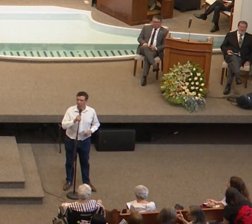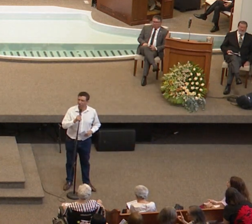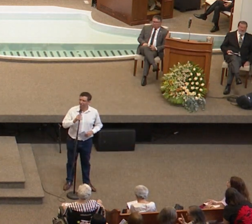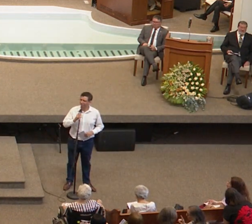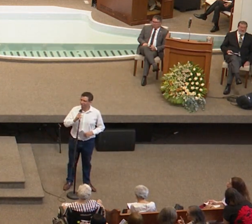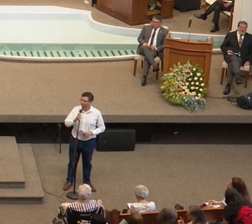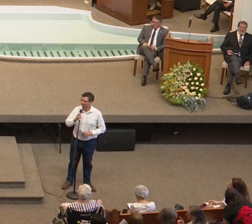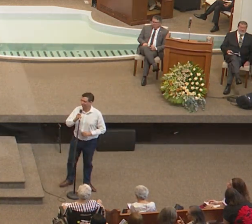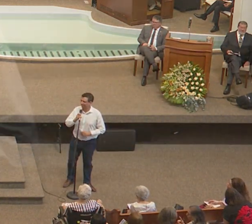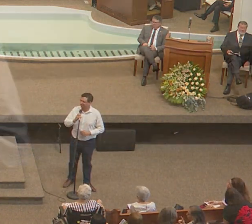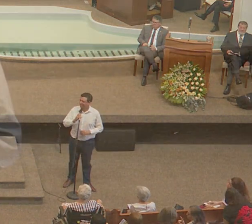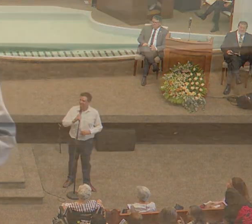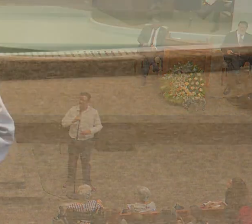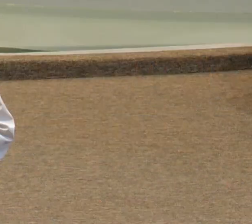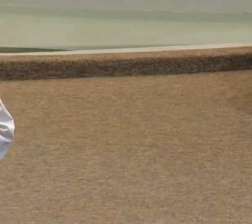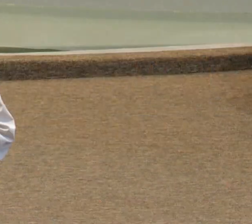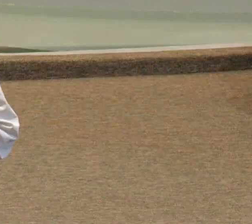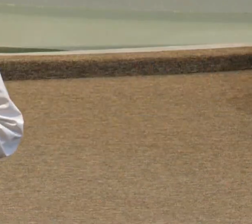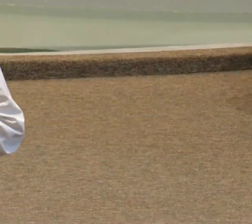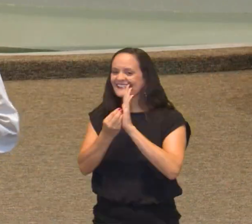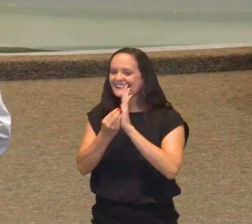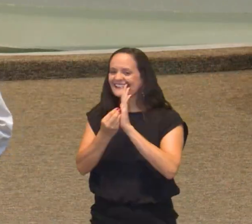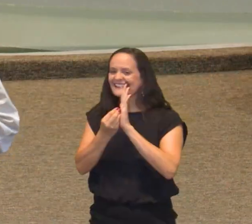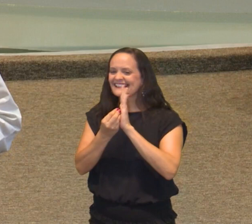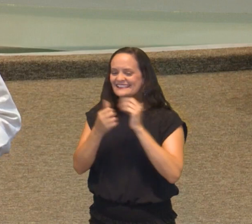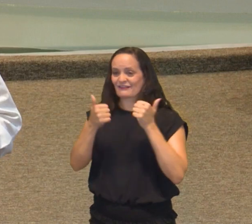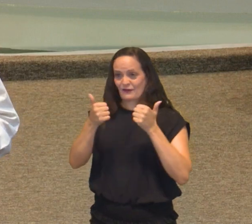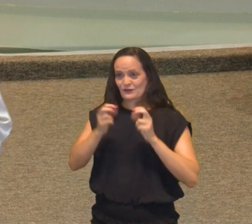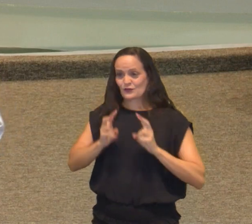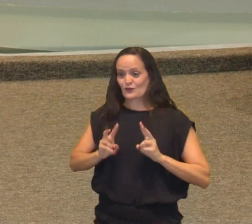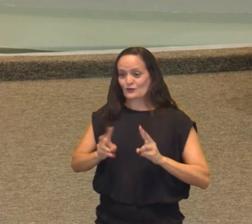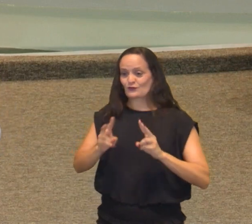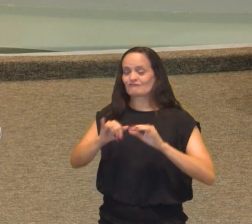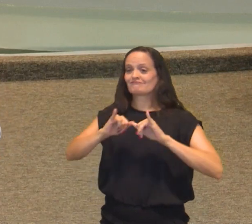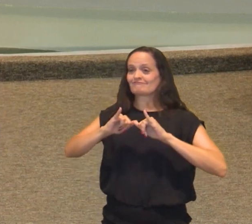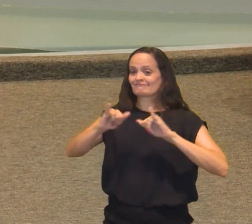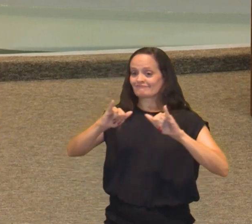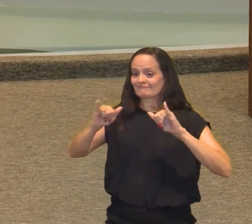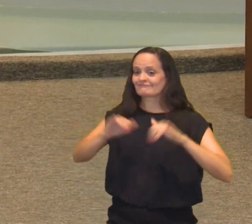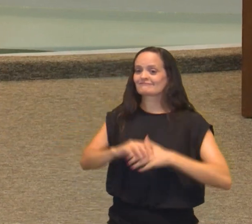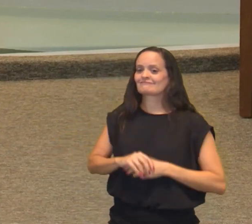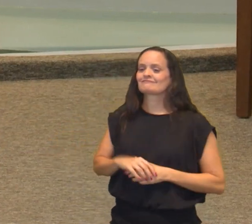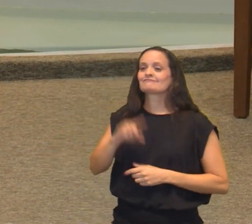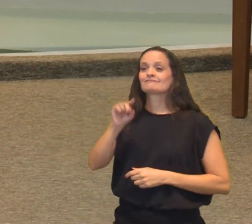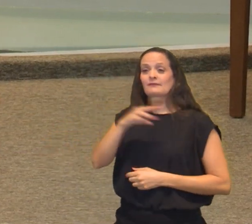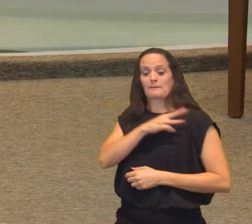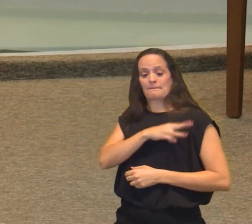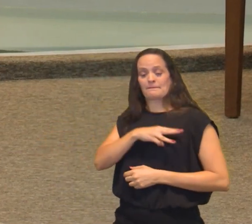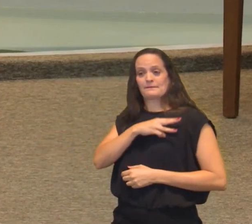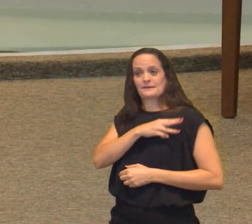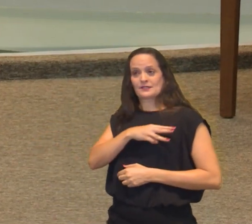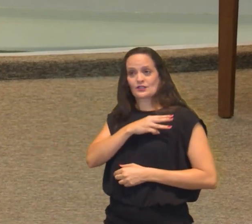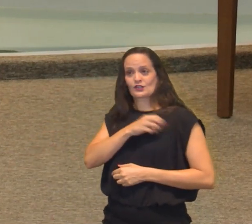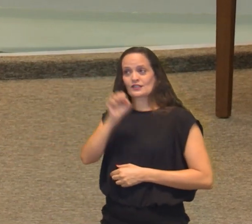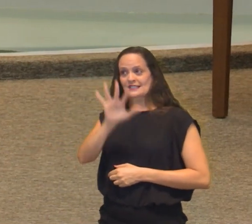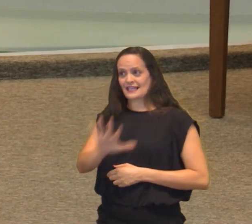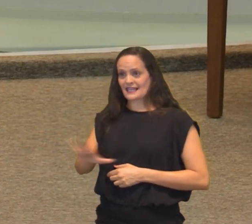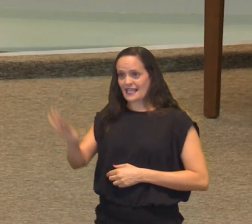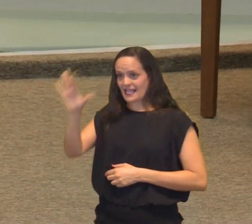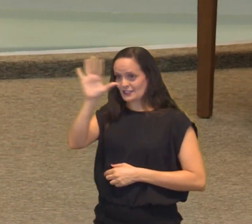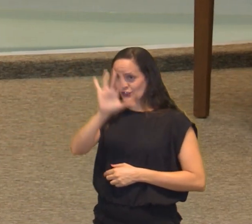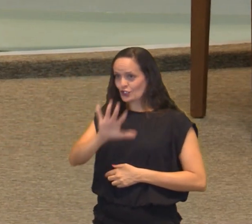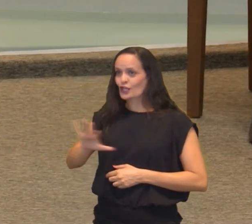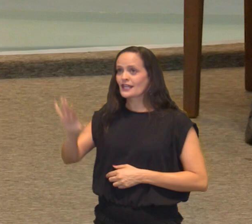Bom dia, igreja. Vamos dar continuidade à nossa campanha de missões nacionais. Vamos ver lá se já